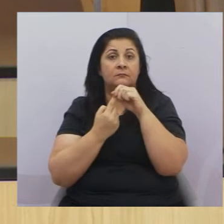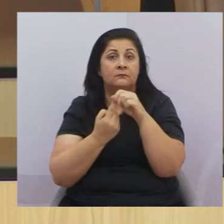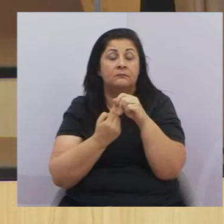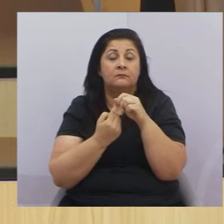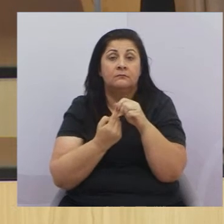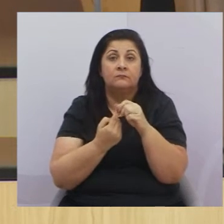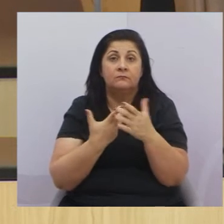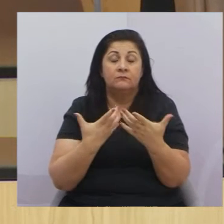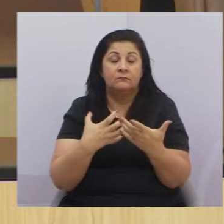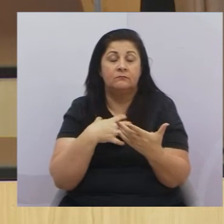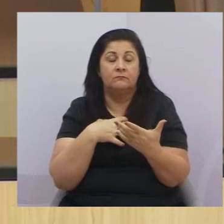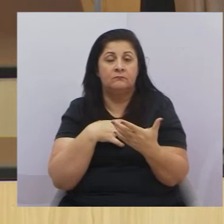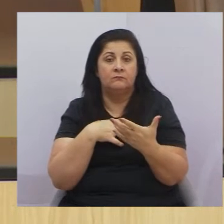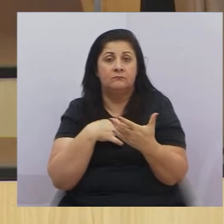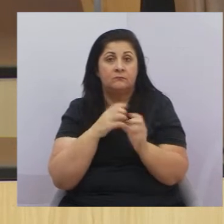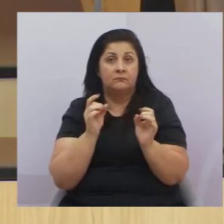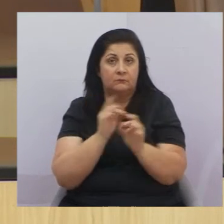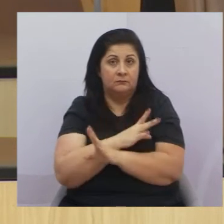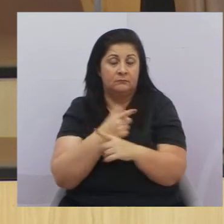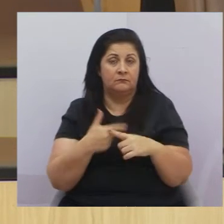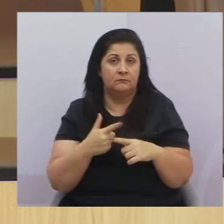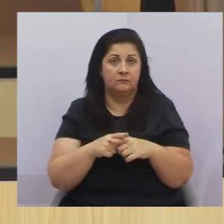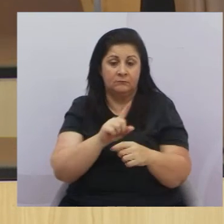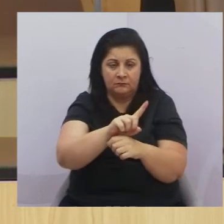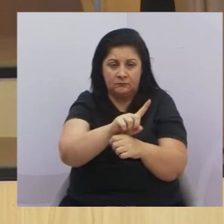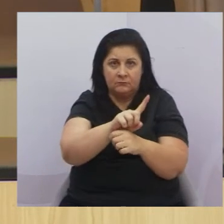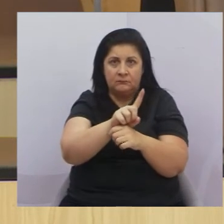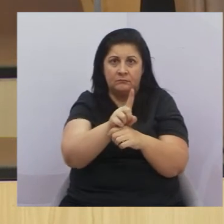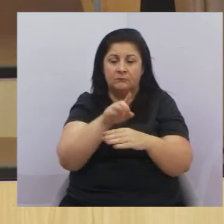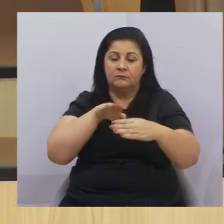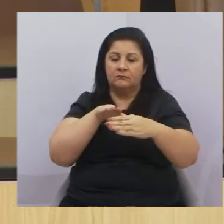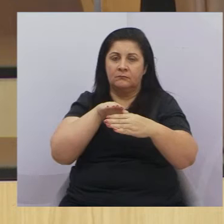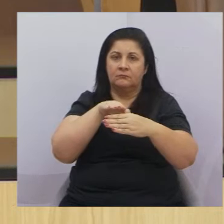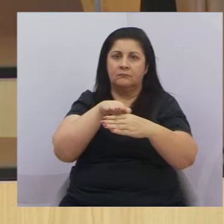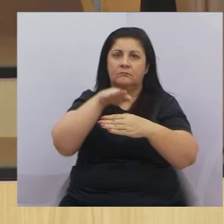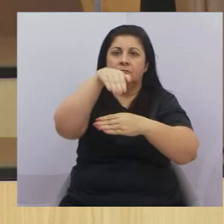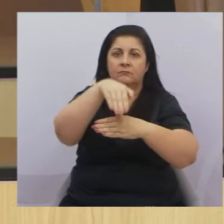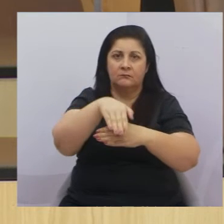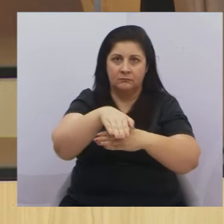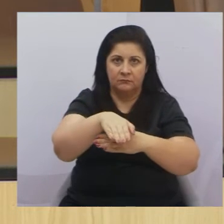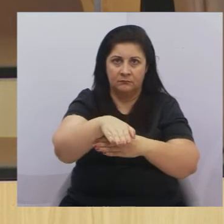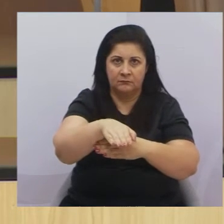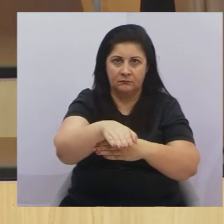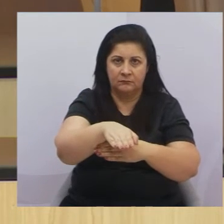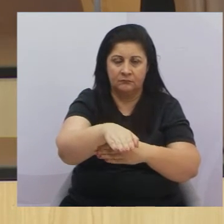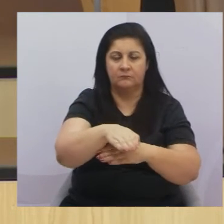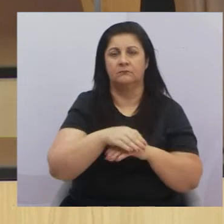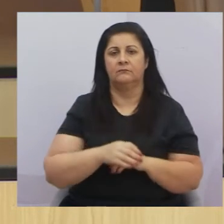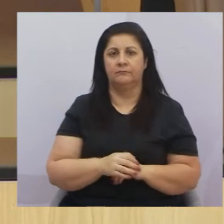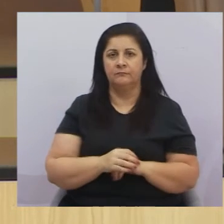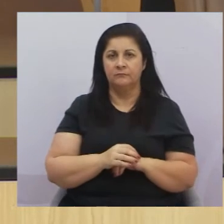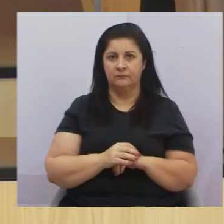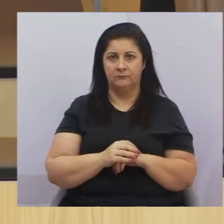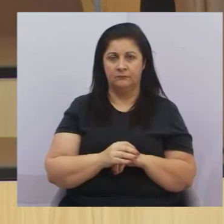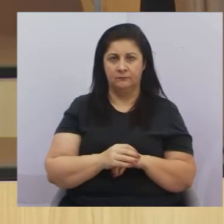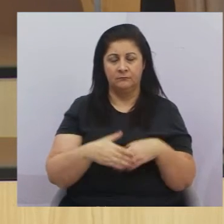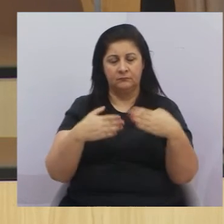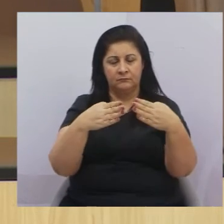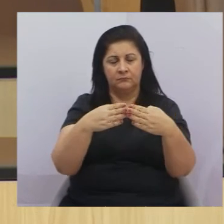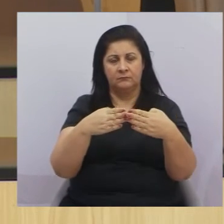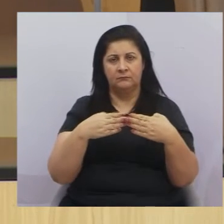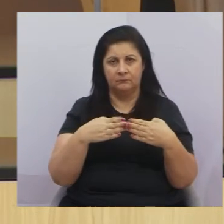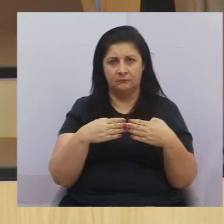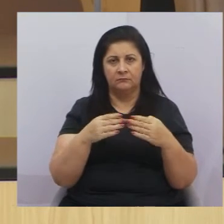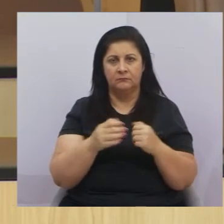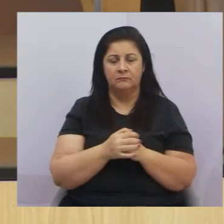problema, diminuindo o excesso de velocidade, seria com a colocação de lombada na região. Requeiro